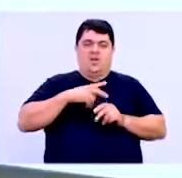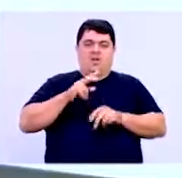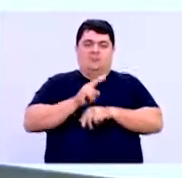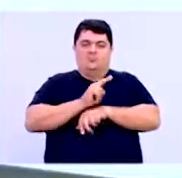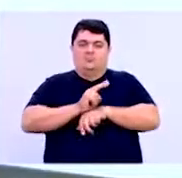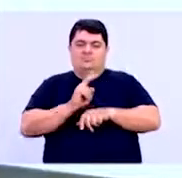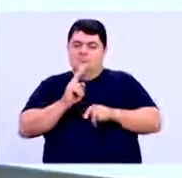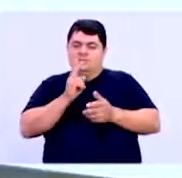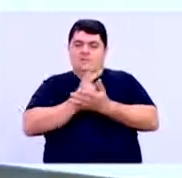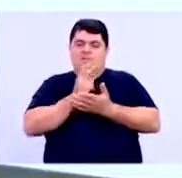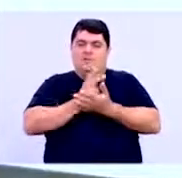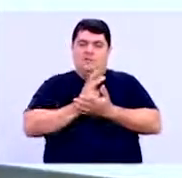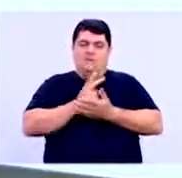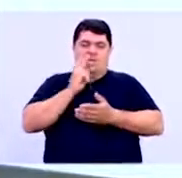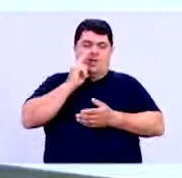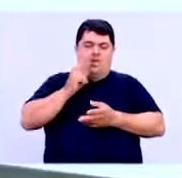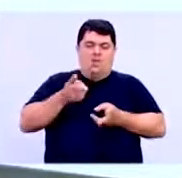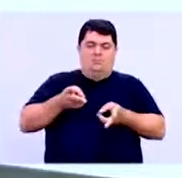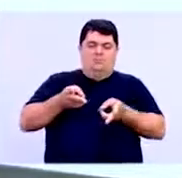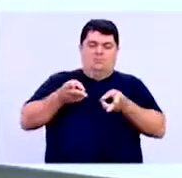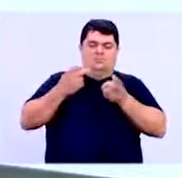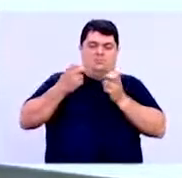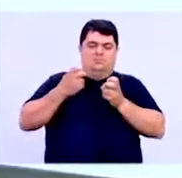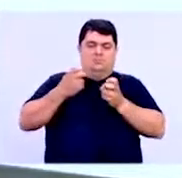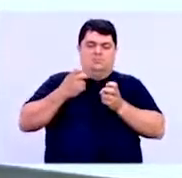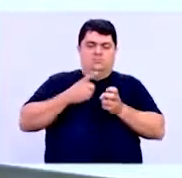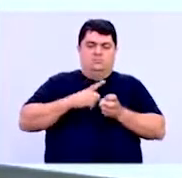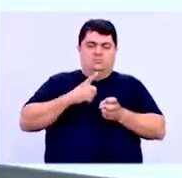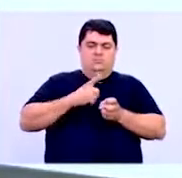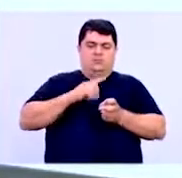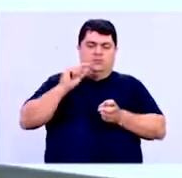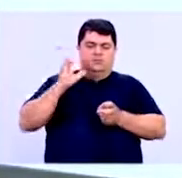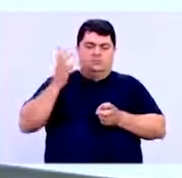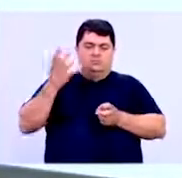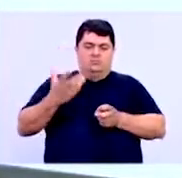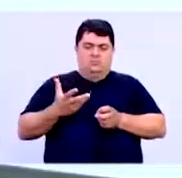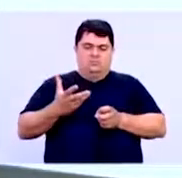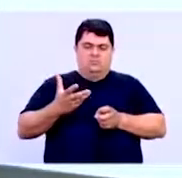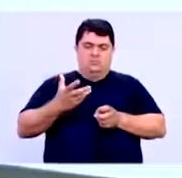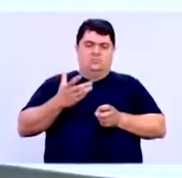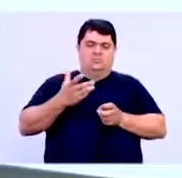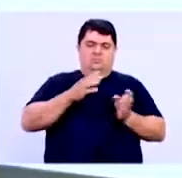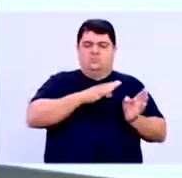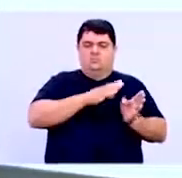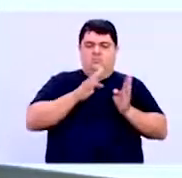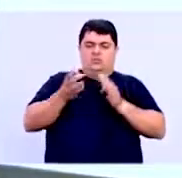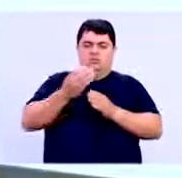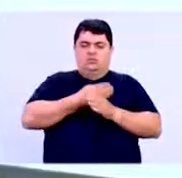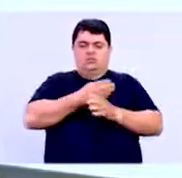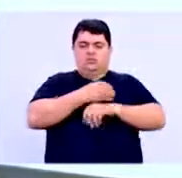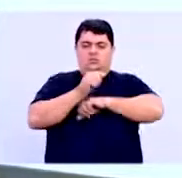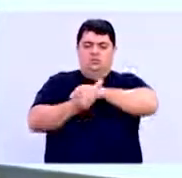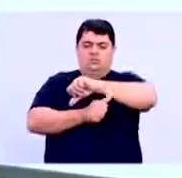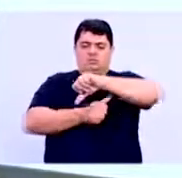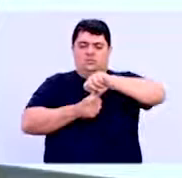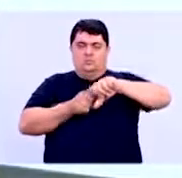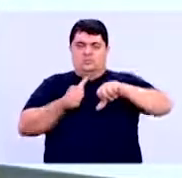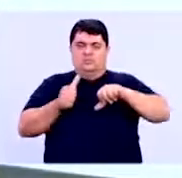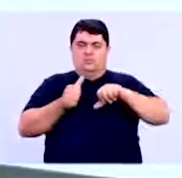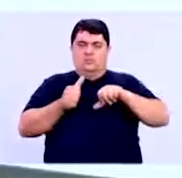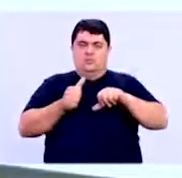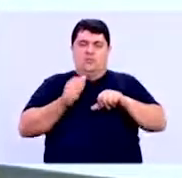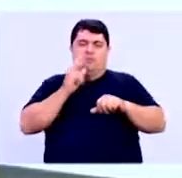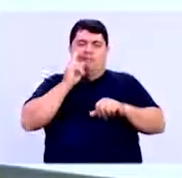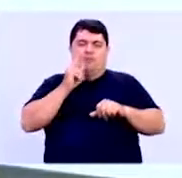É você olhar um dado, ter a percepção do que está acontecendo através do número, se situar no